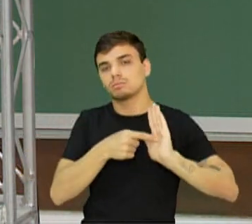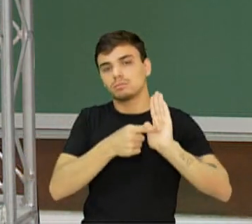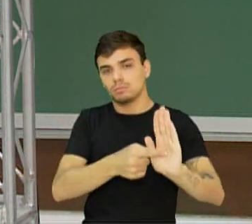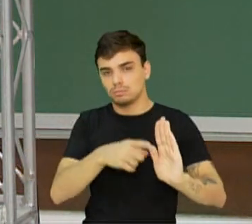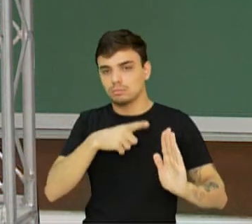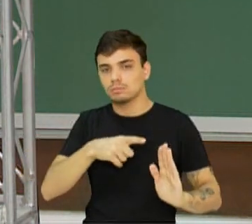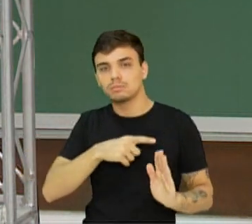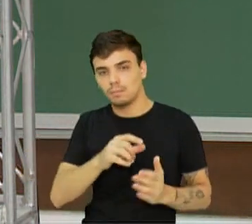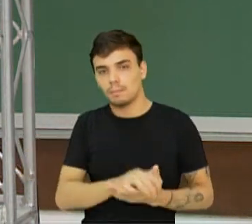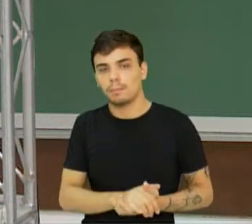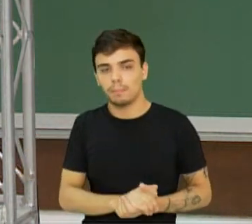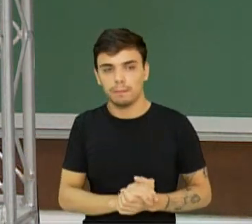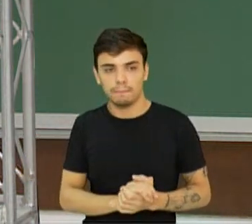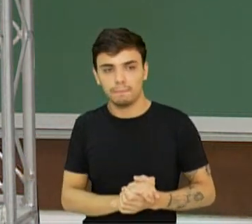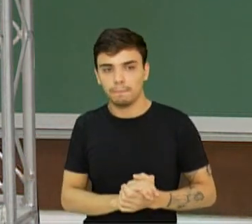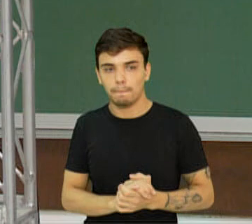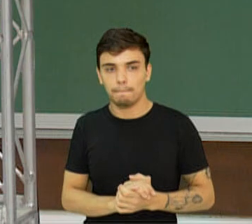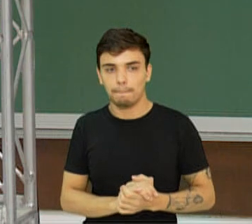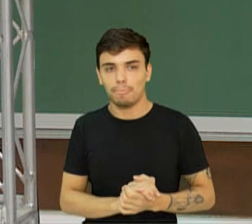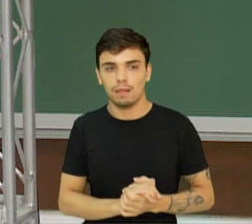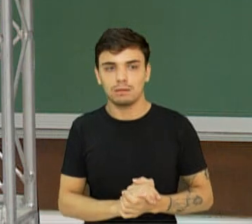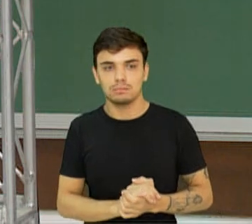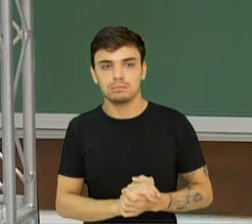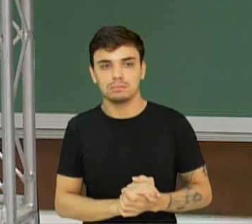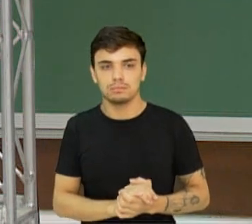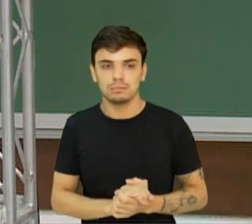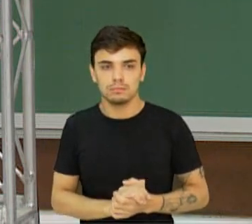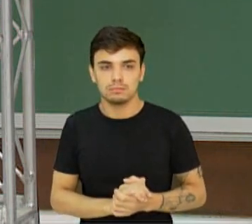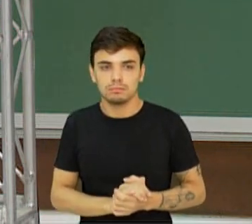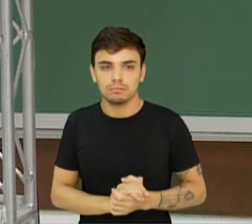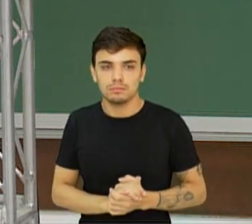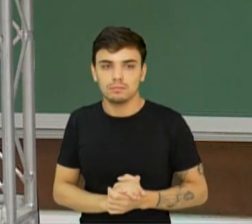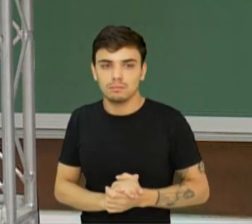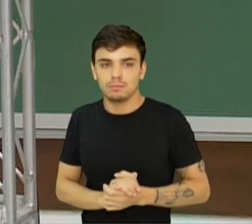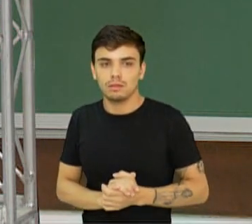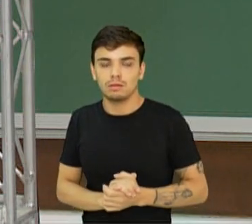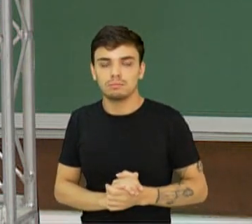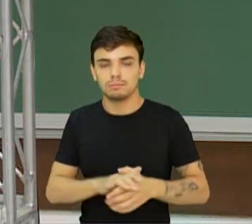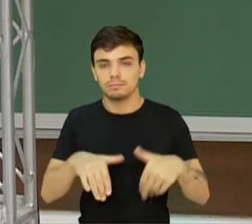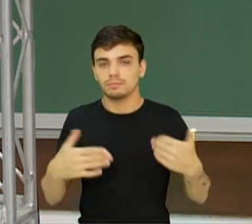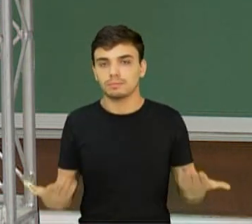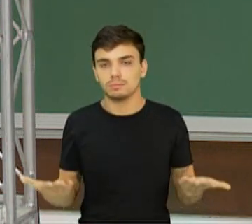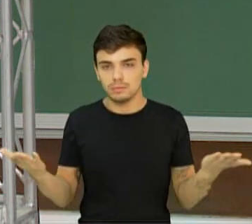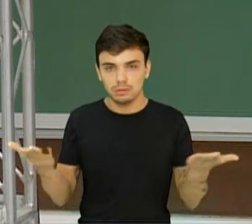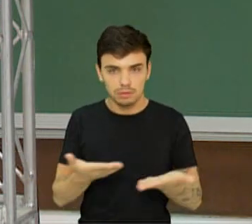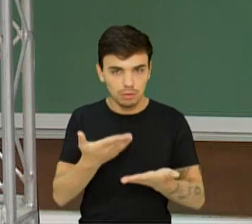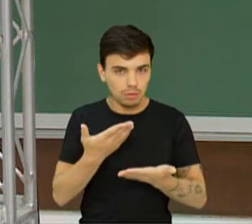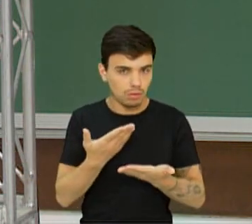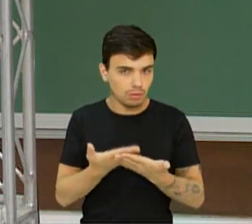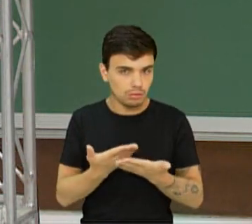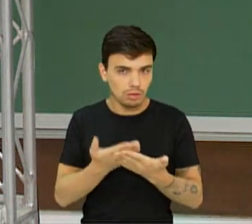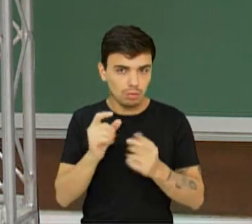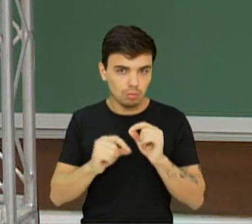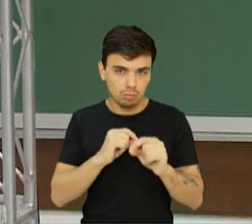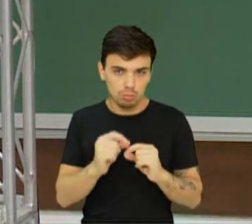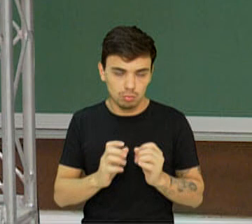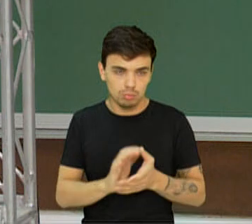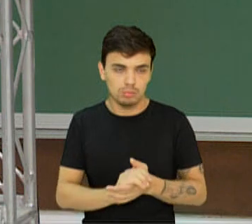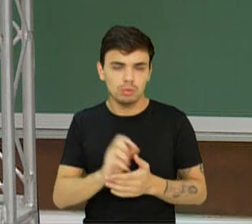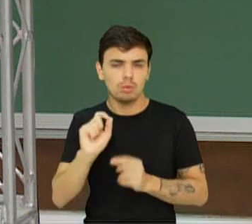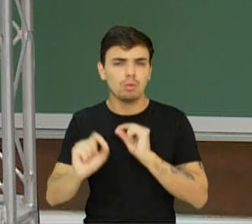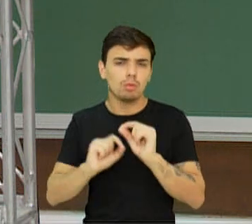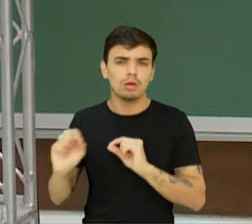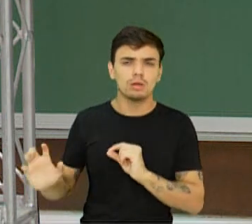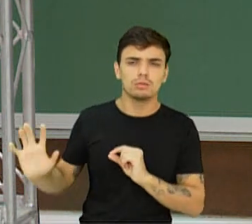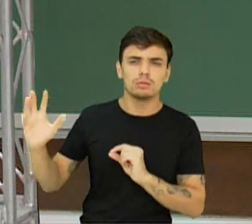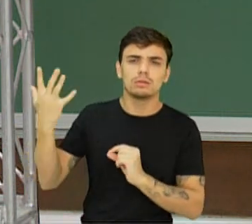oscilador com uma frequência qualquer. Bom, então vamos lá. O que acontece com o capacitor quando ele recebe